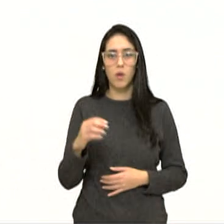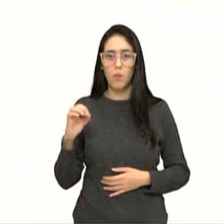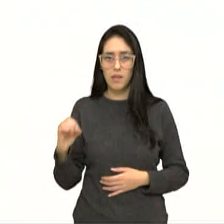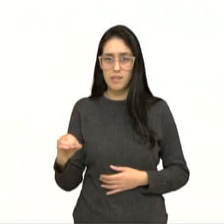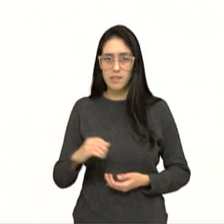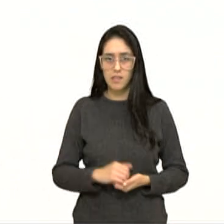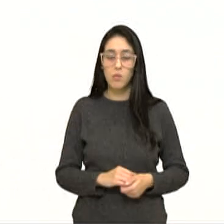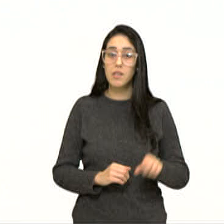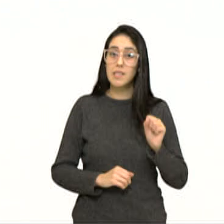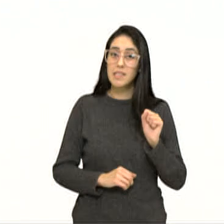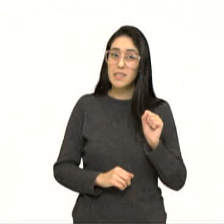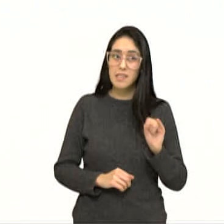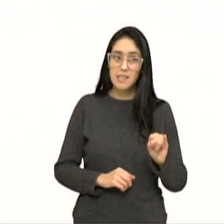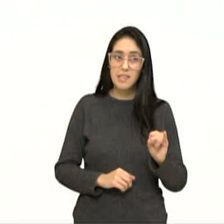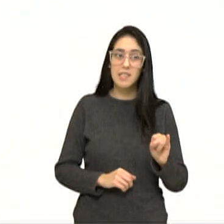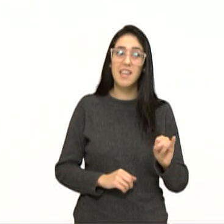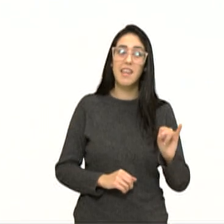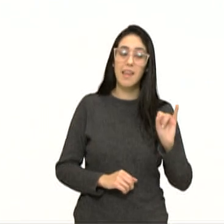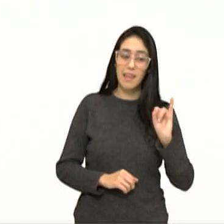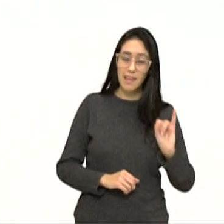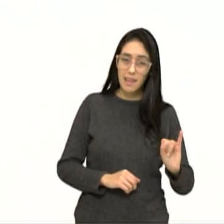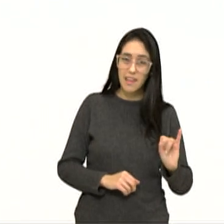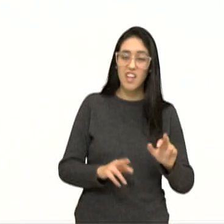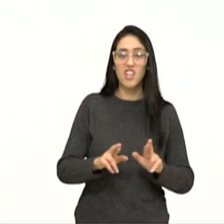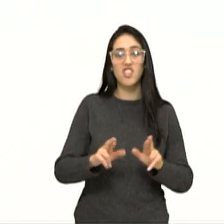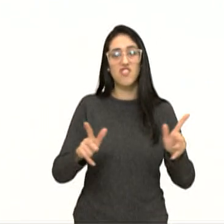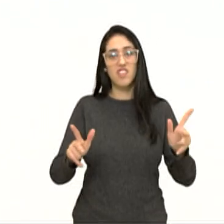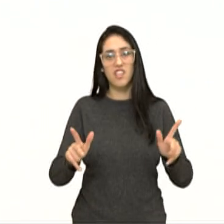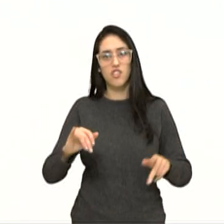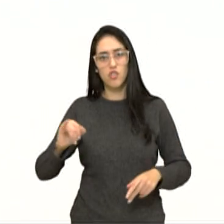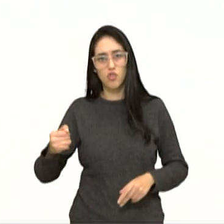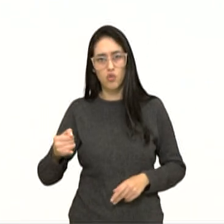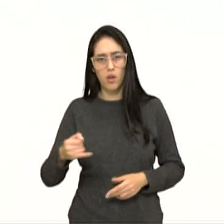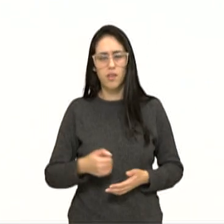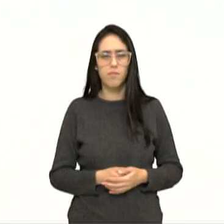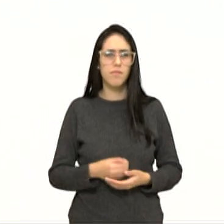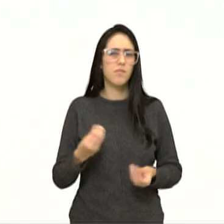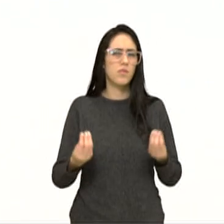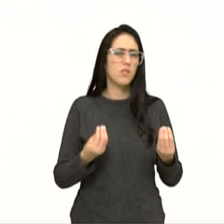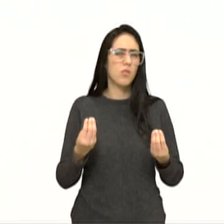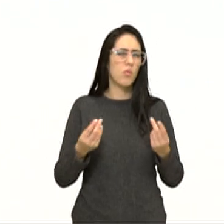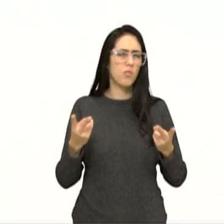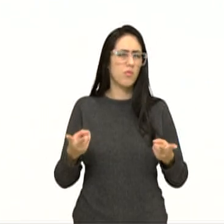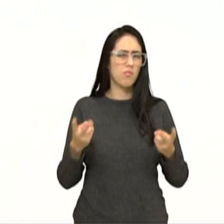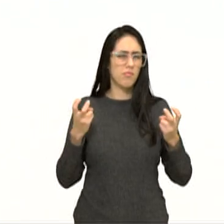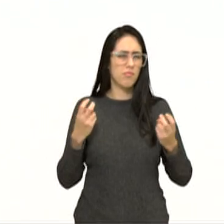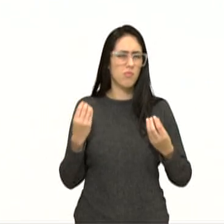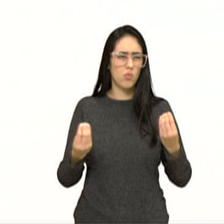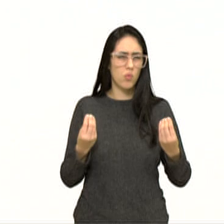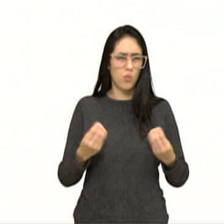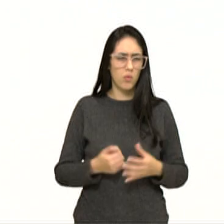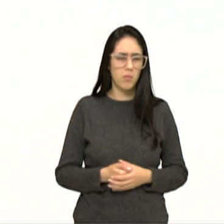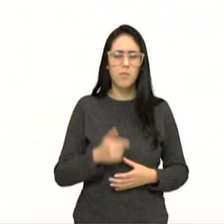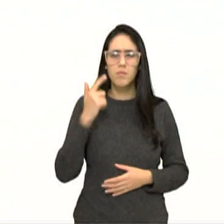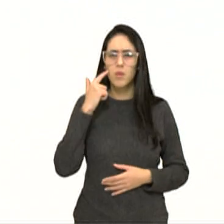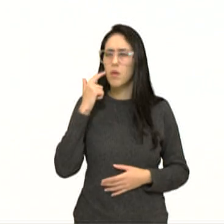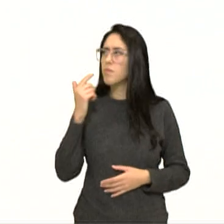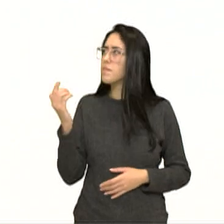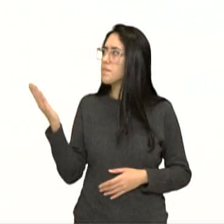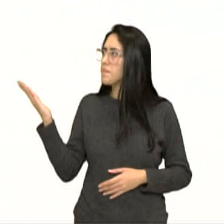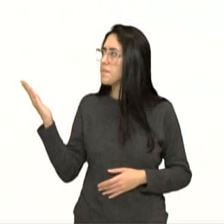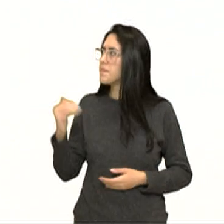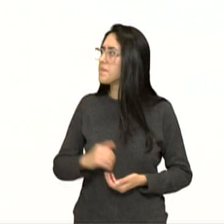CI diferente de J. Então, como que eu identifico isso dentro da matriz? Então, observe aqui os